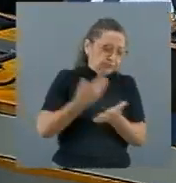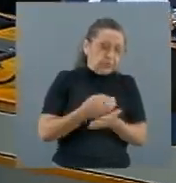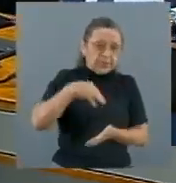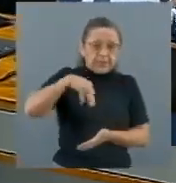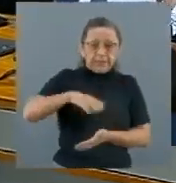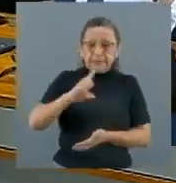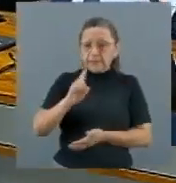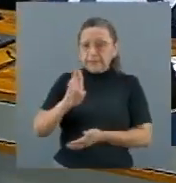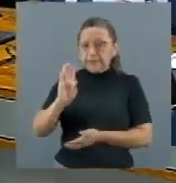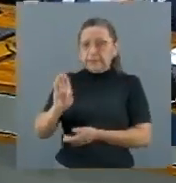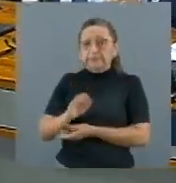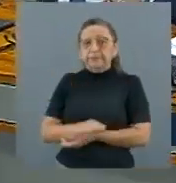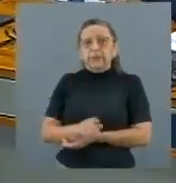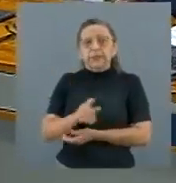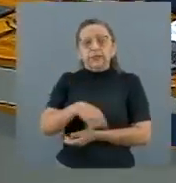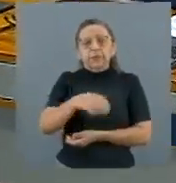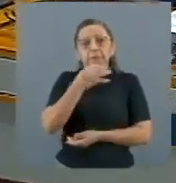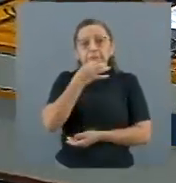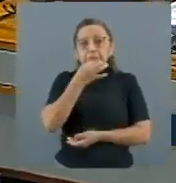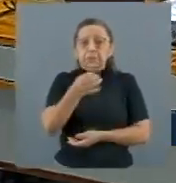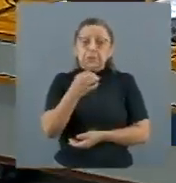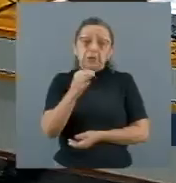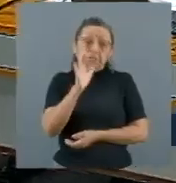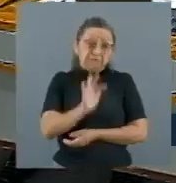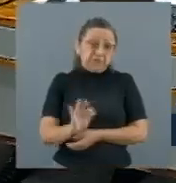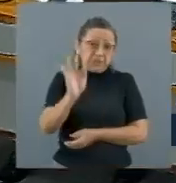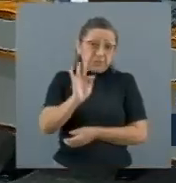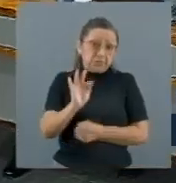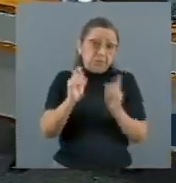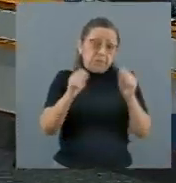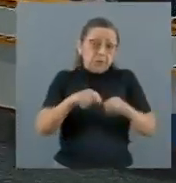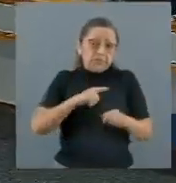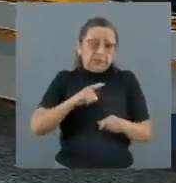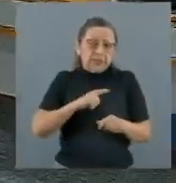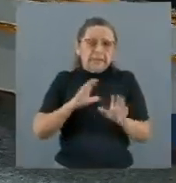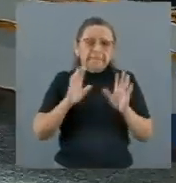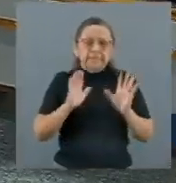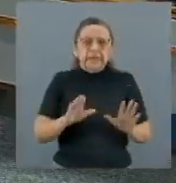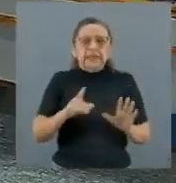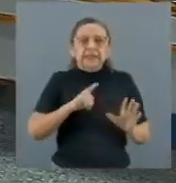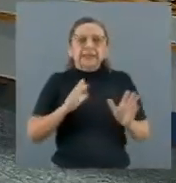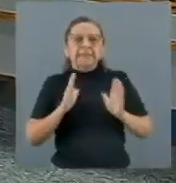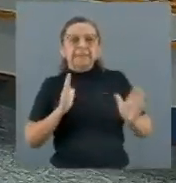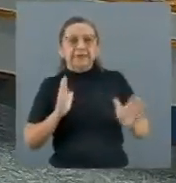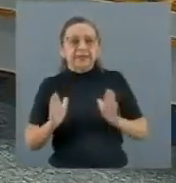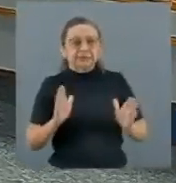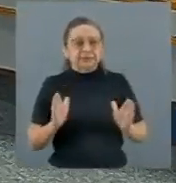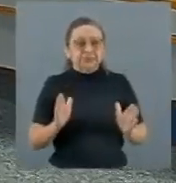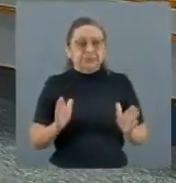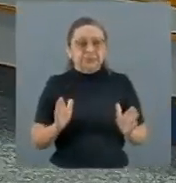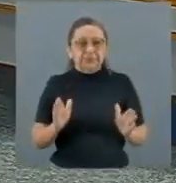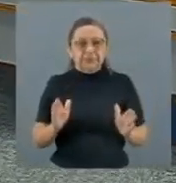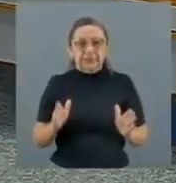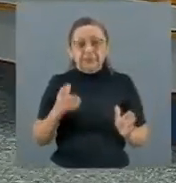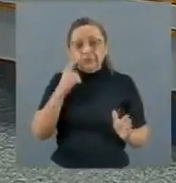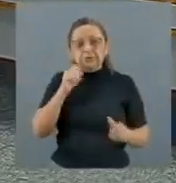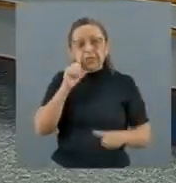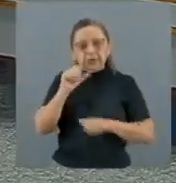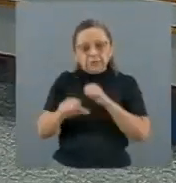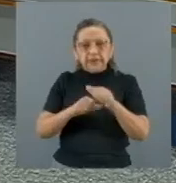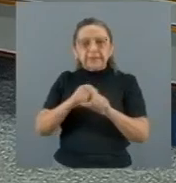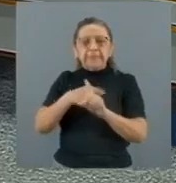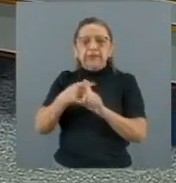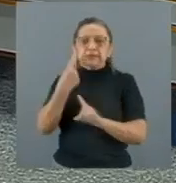onde eu proponho que a federação ela possa sim existir, mas que ela tenha um prazo, que ela possa ser renovada por mais um